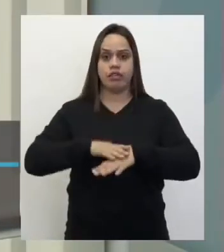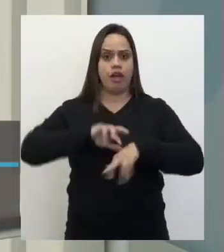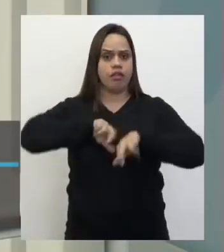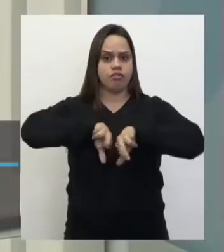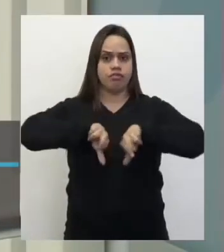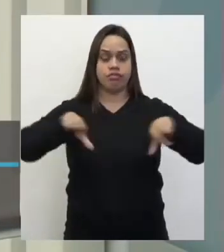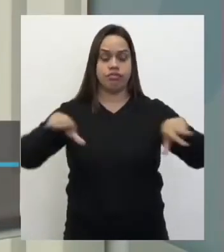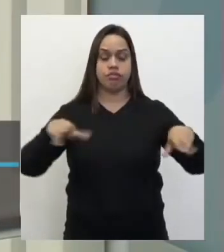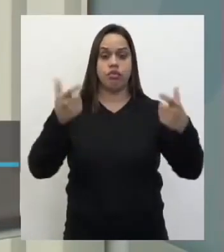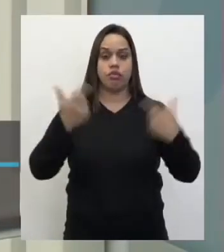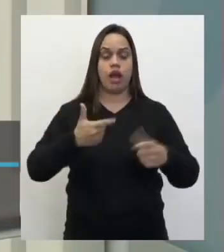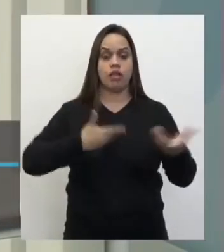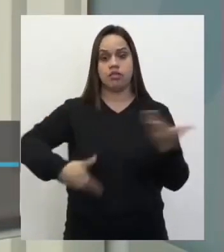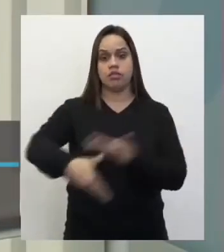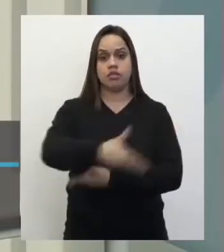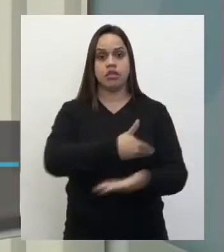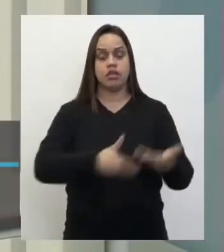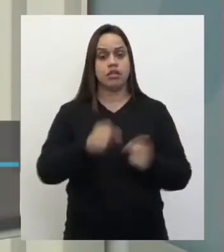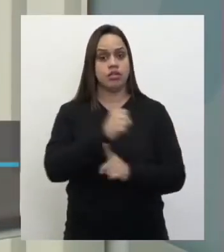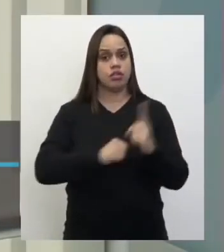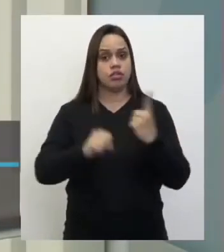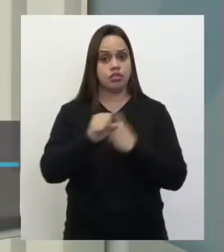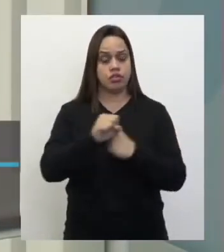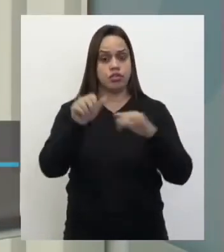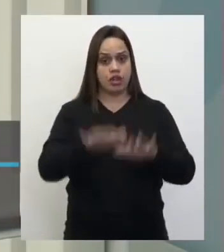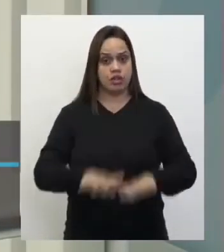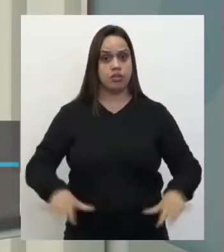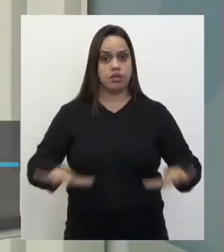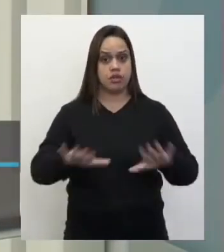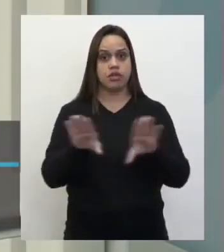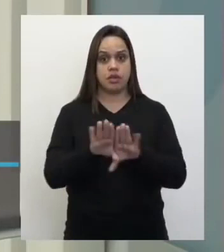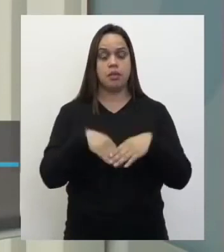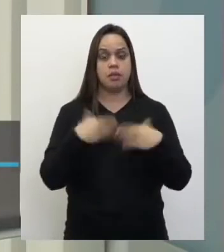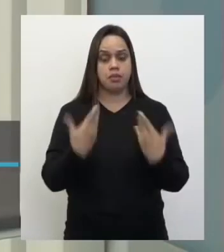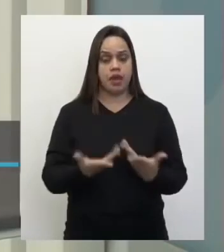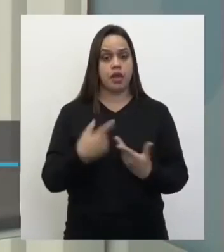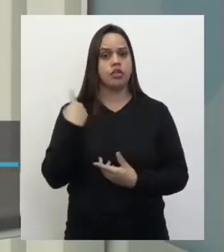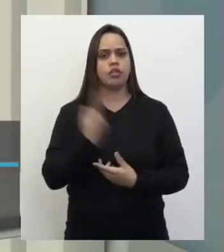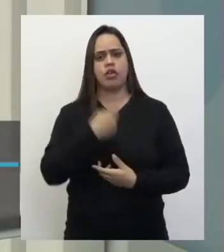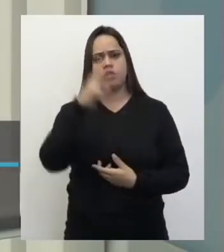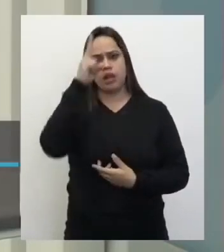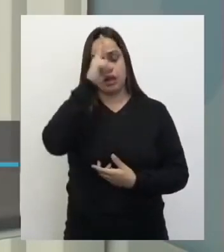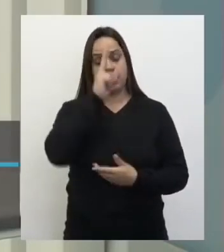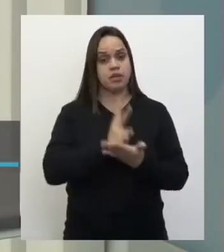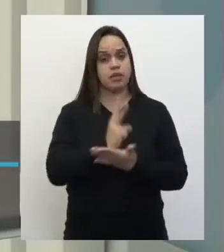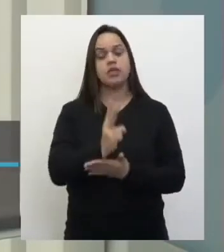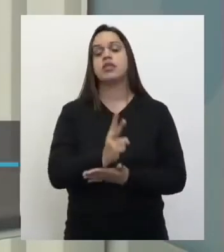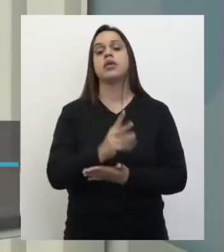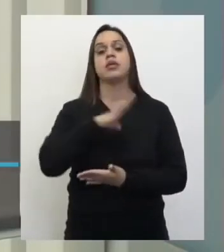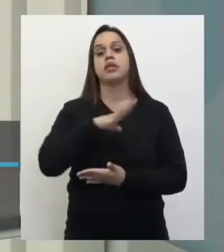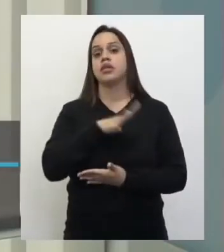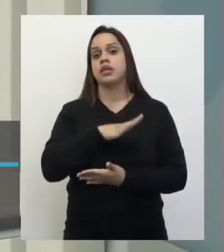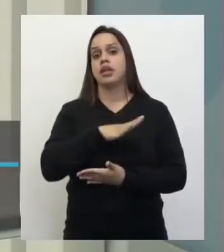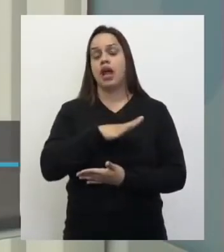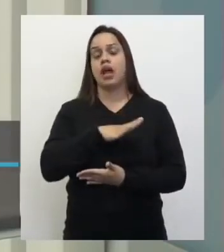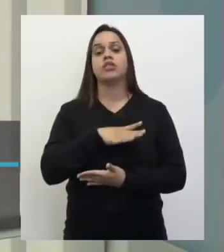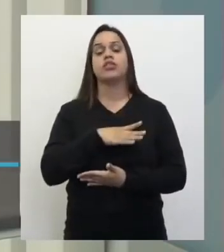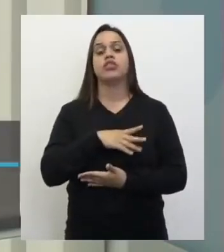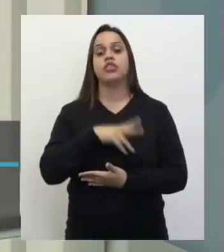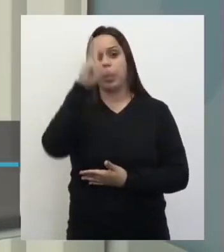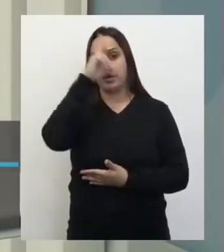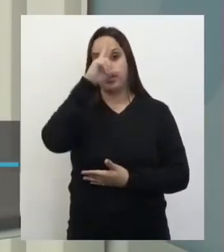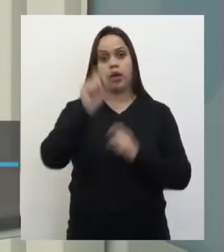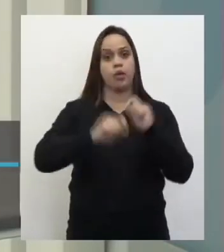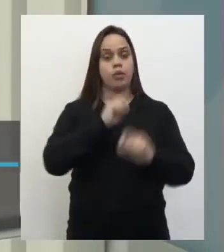as interações sociais e espaciais. E sempre quando a gente lembrar de cidade, de espaço urbano, a